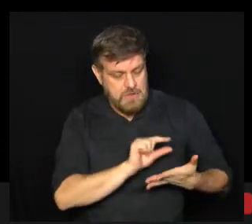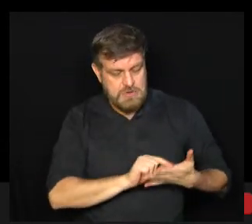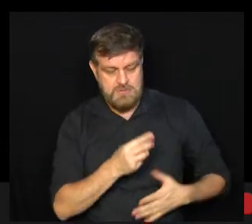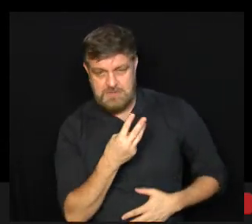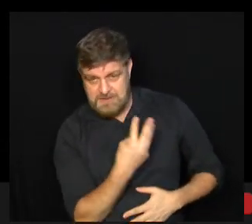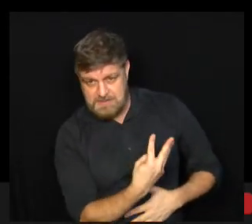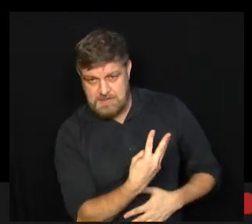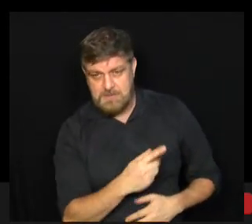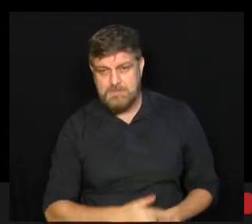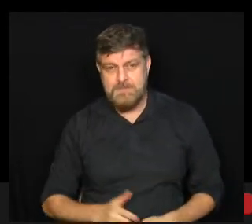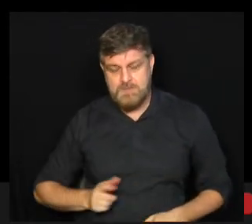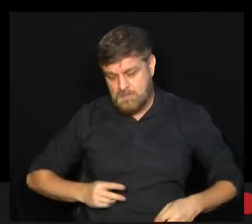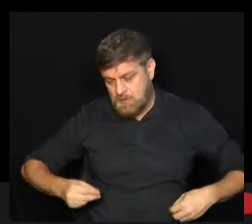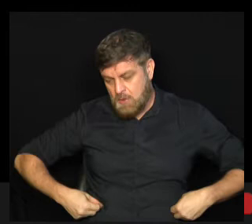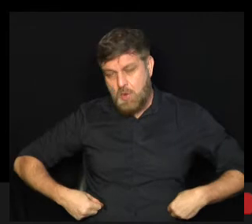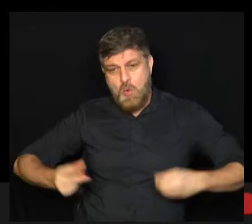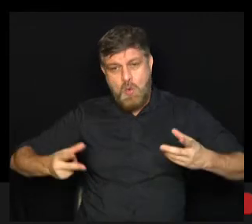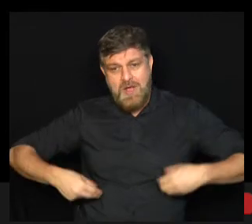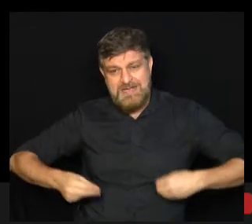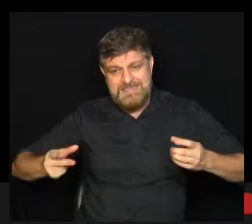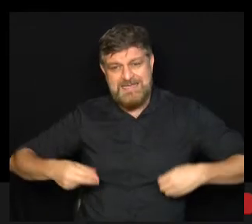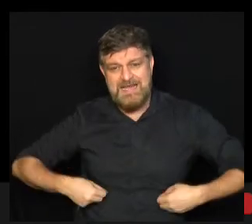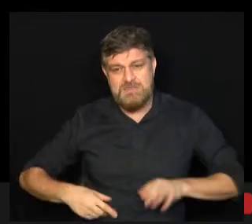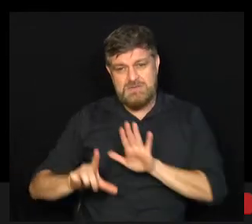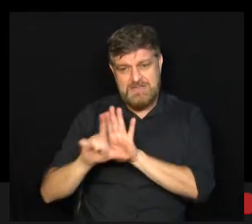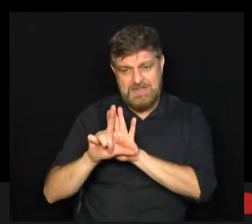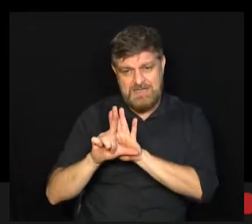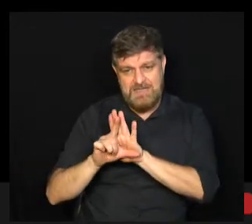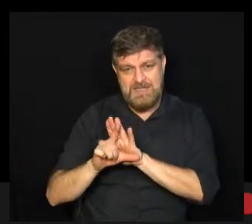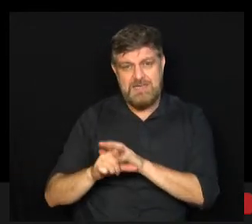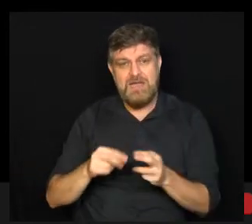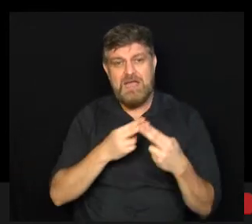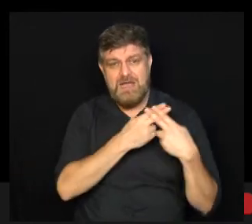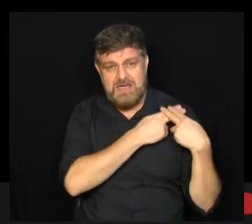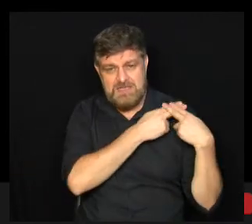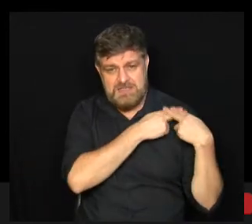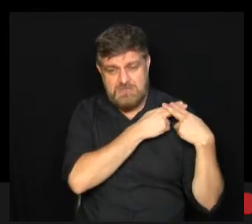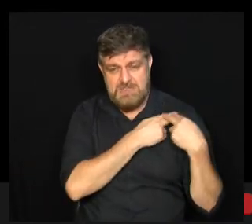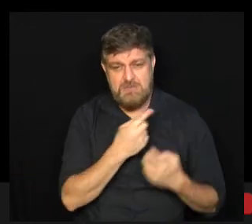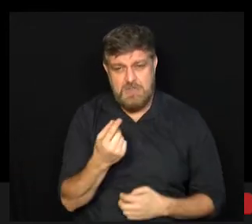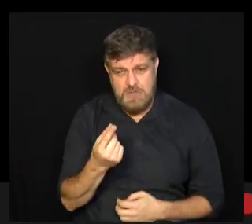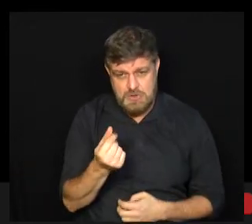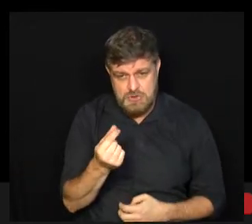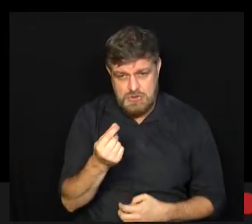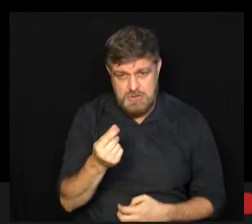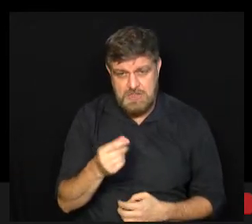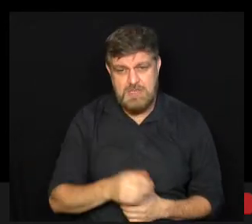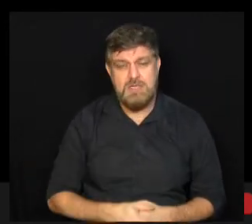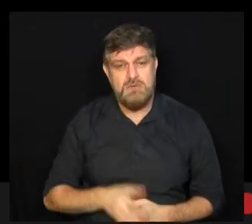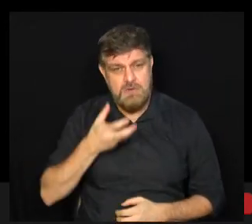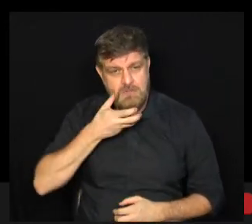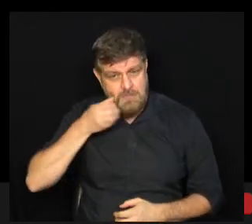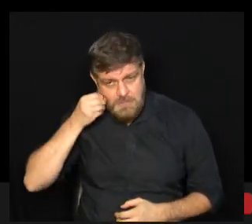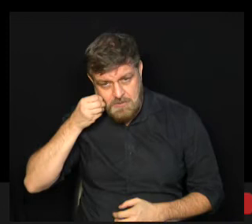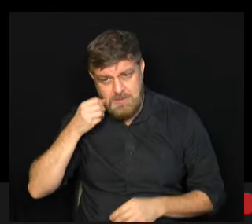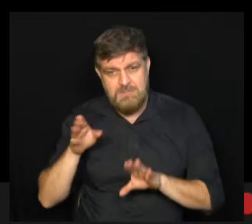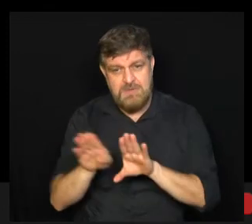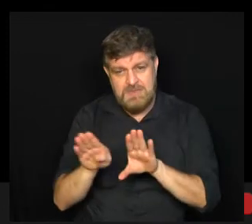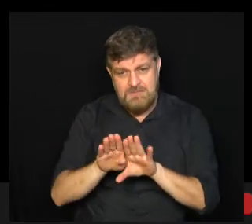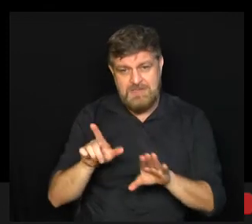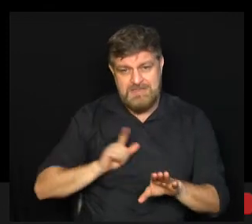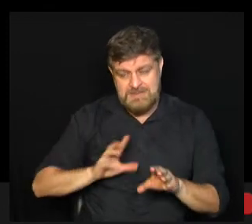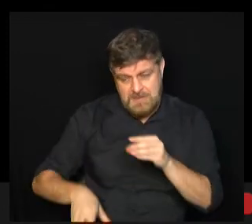As despesas decorrentes da execução desta lei correrão por conta de dotações orçamentárias próprias, suplementadas